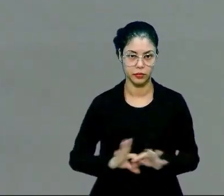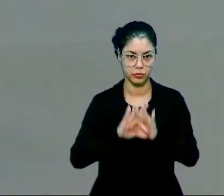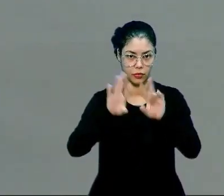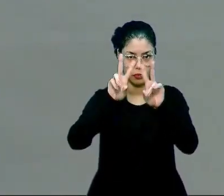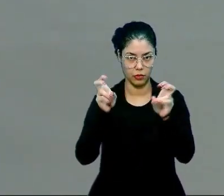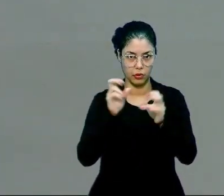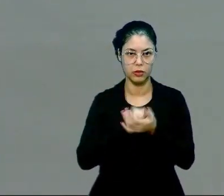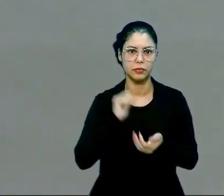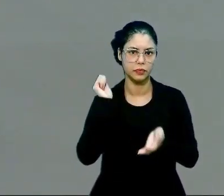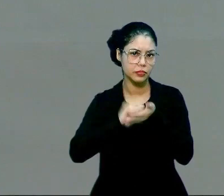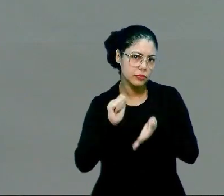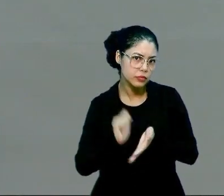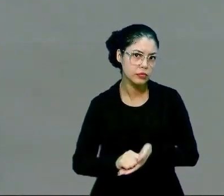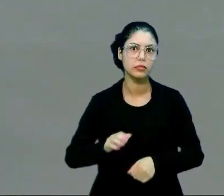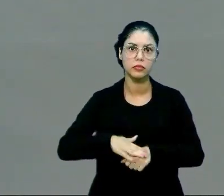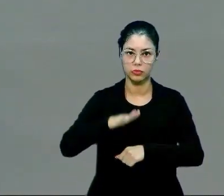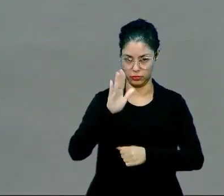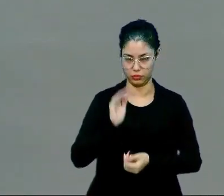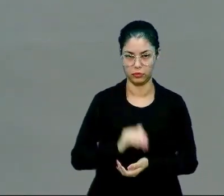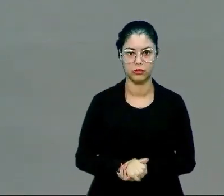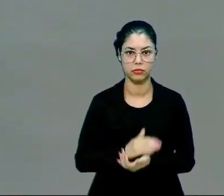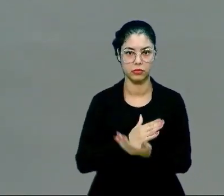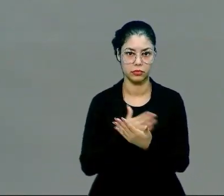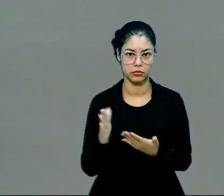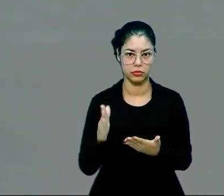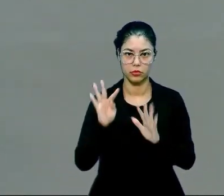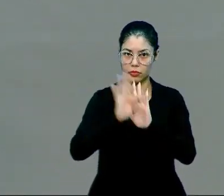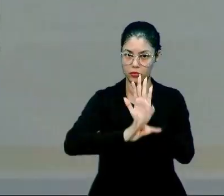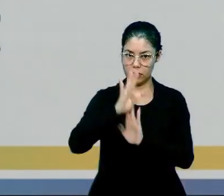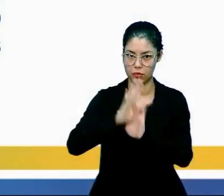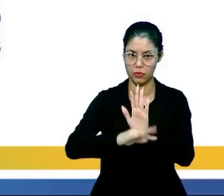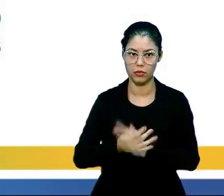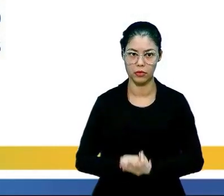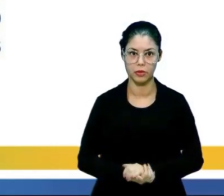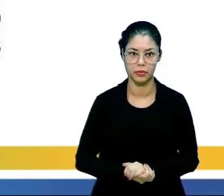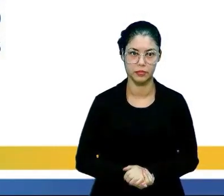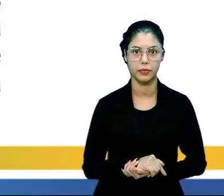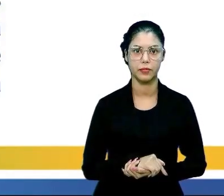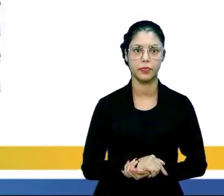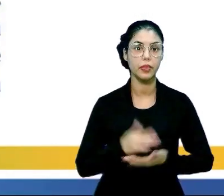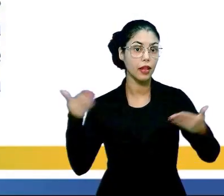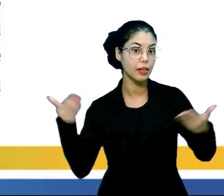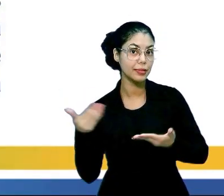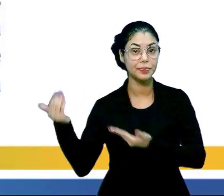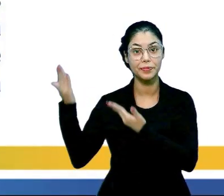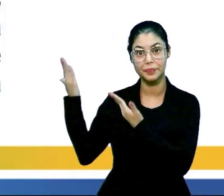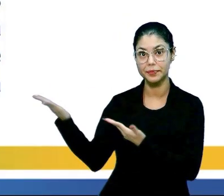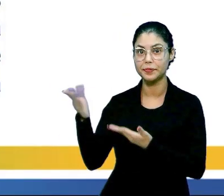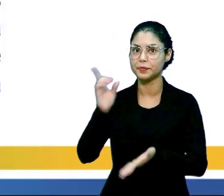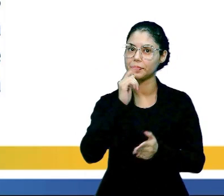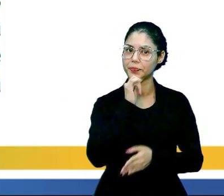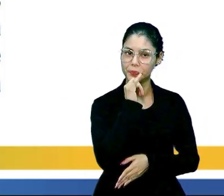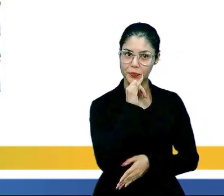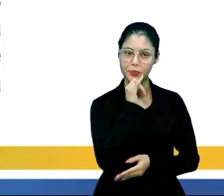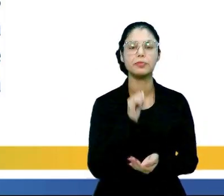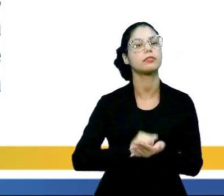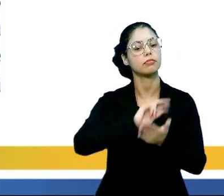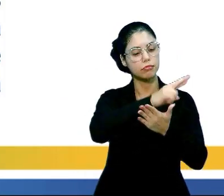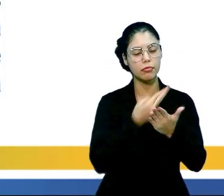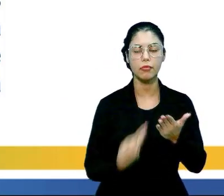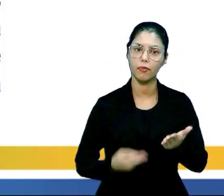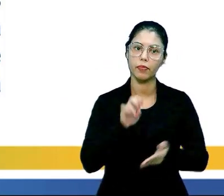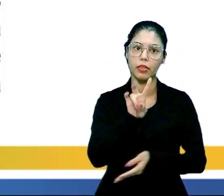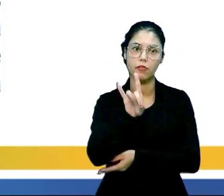tema. Observe que ela escreveu bastante no início do texto, na introdução. Aqui nós temos um exemplo de uma redação